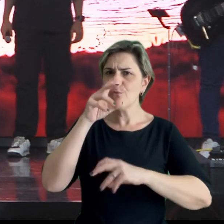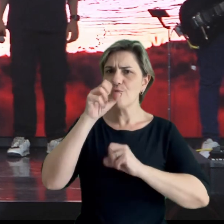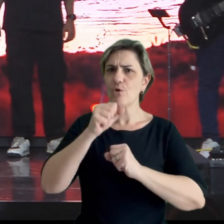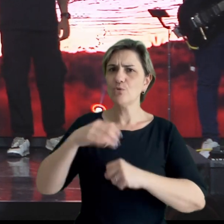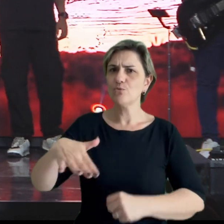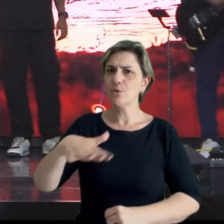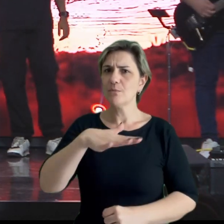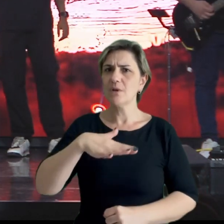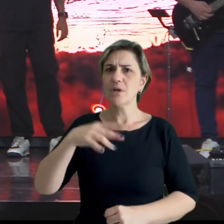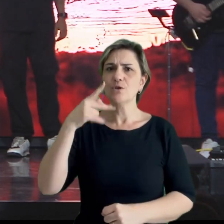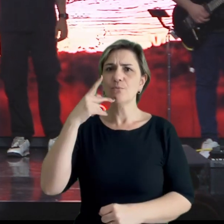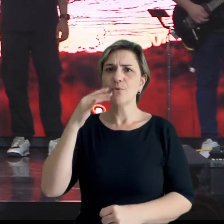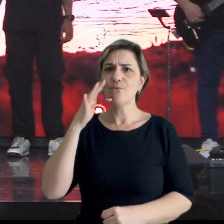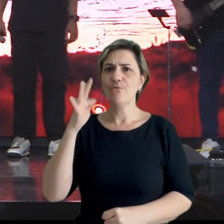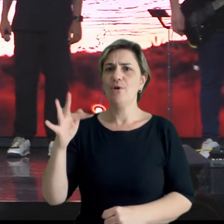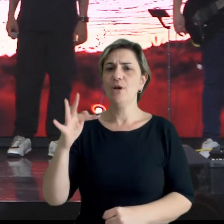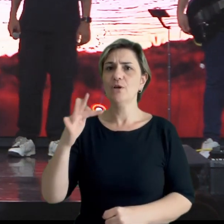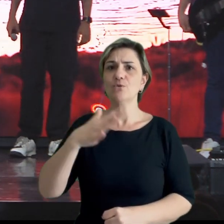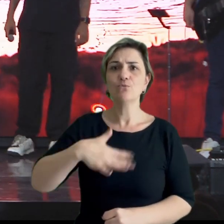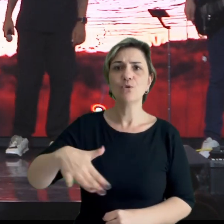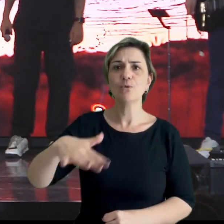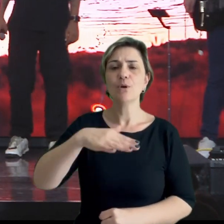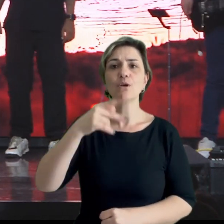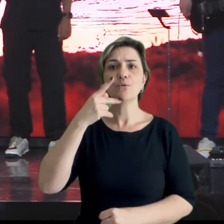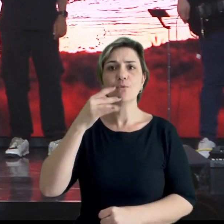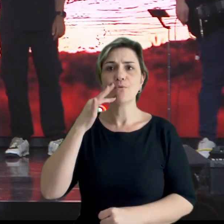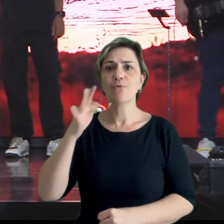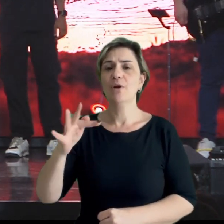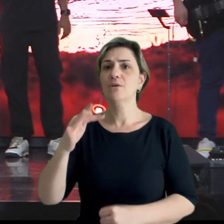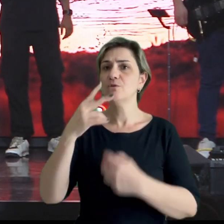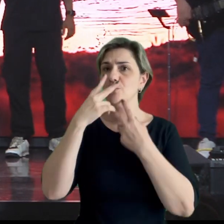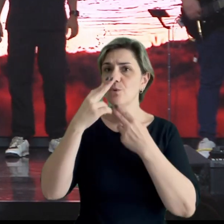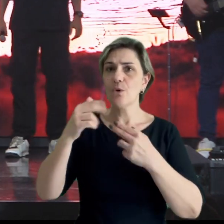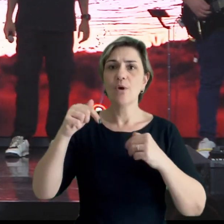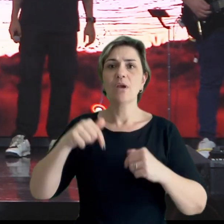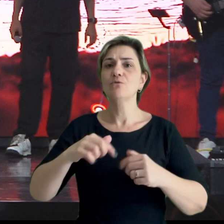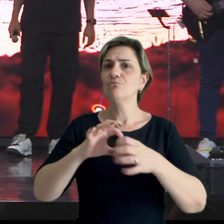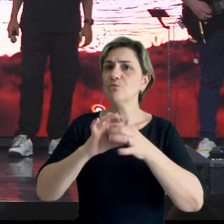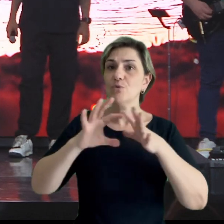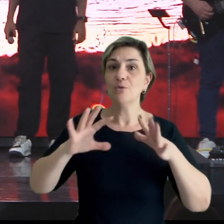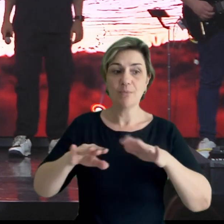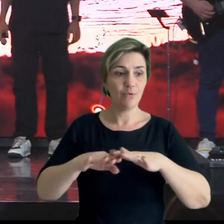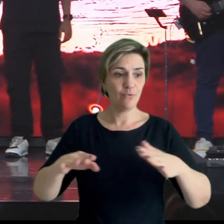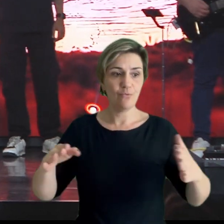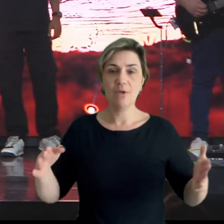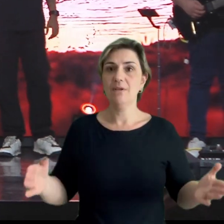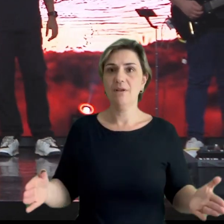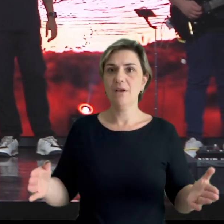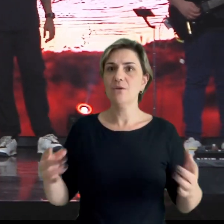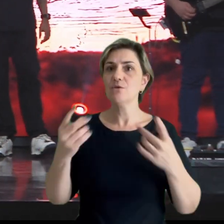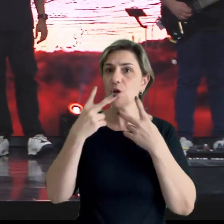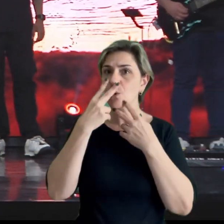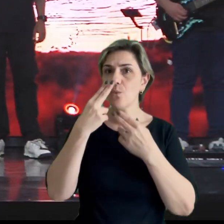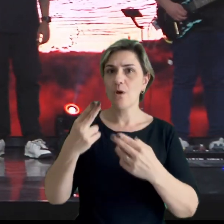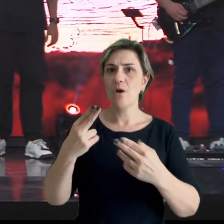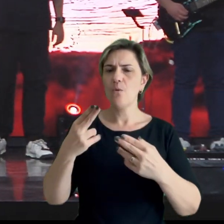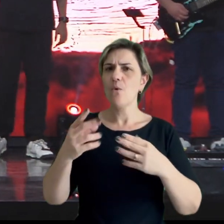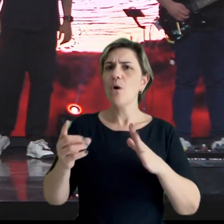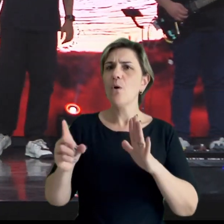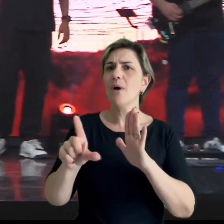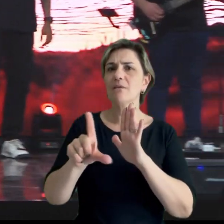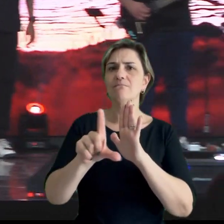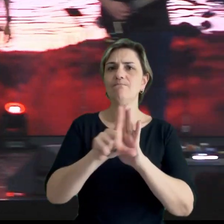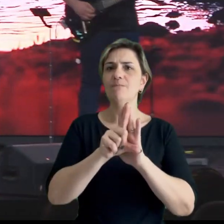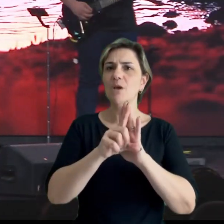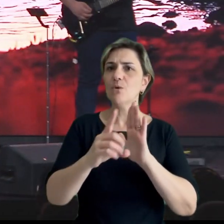profético. E ambientes proféticos como esse, toda palavra liberada do altar são como decretos. Se